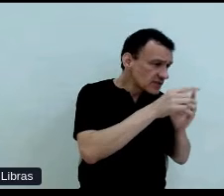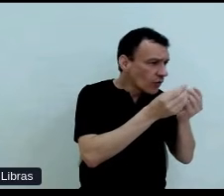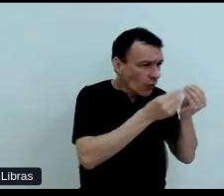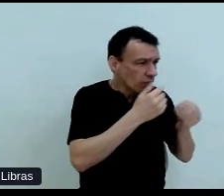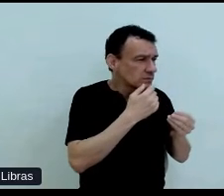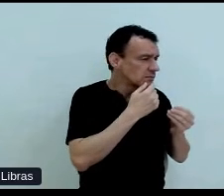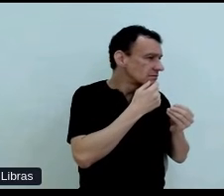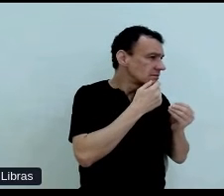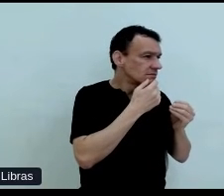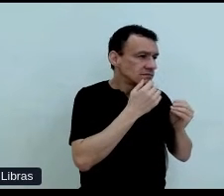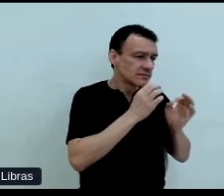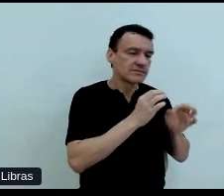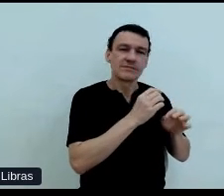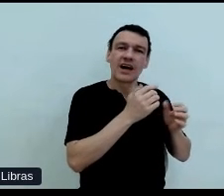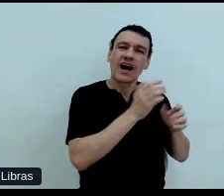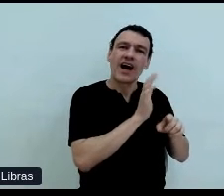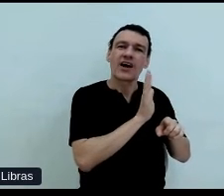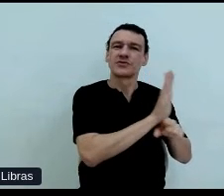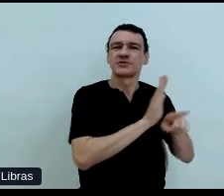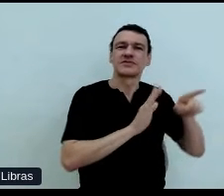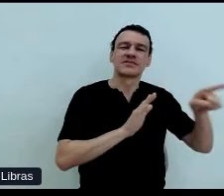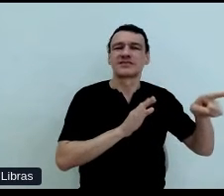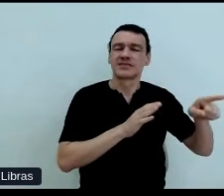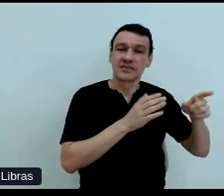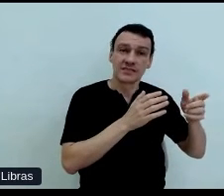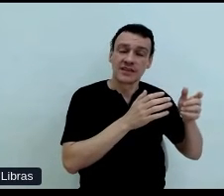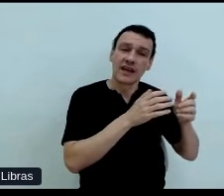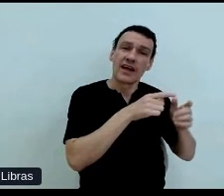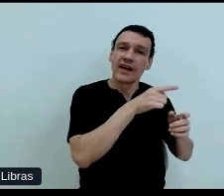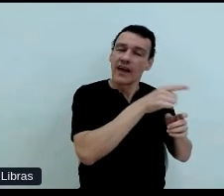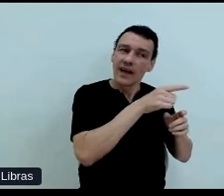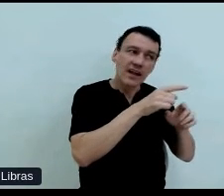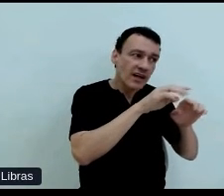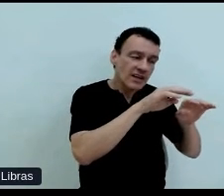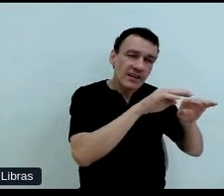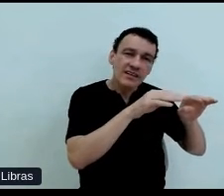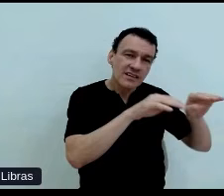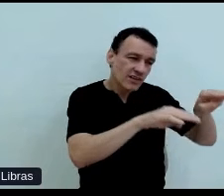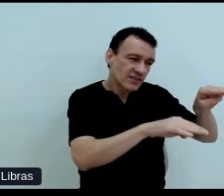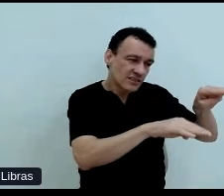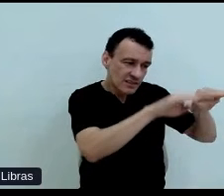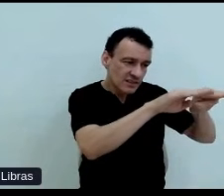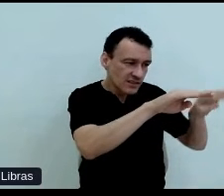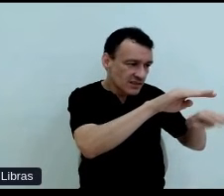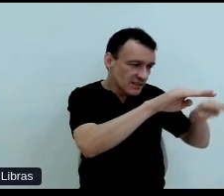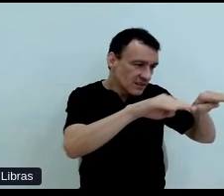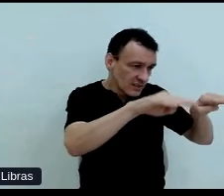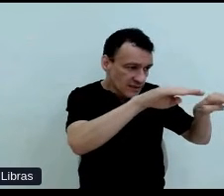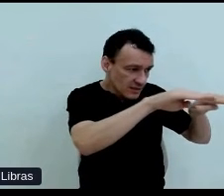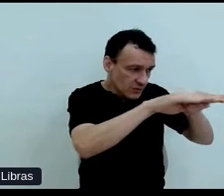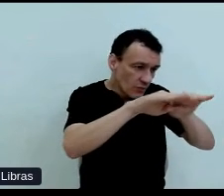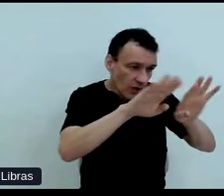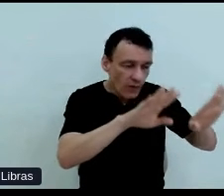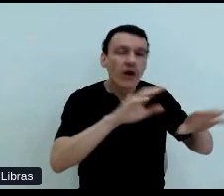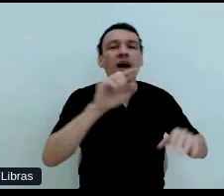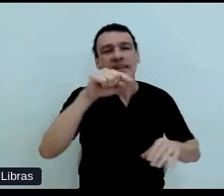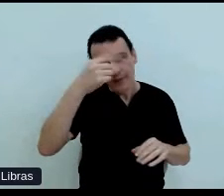que respeitados, na verdade, dentro dessa situação. Então, a